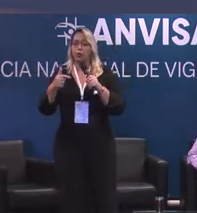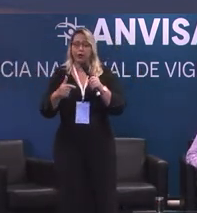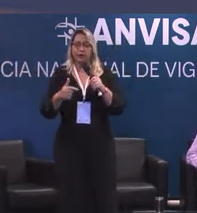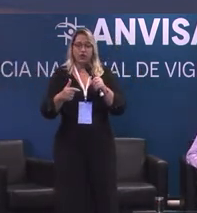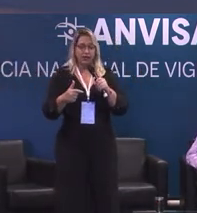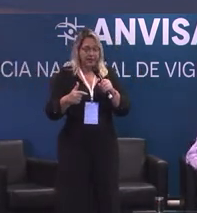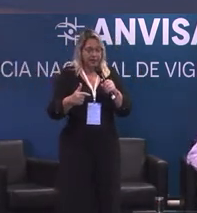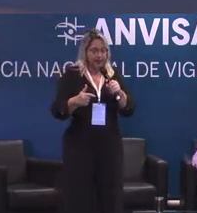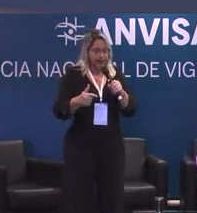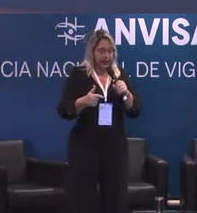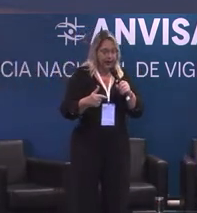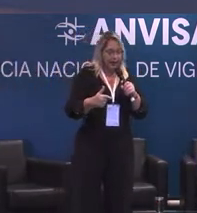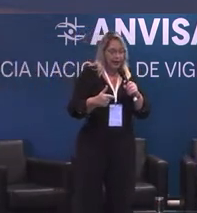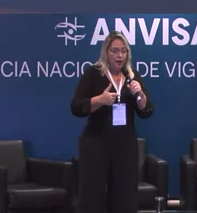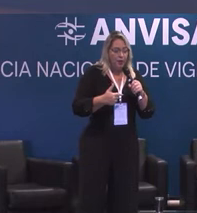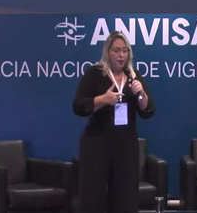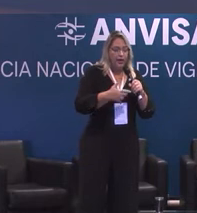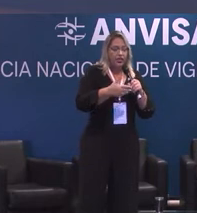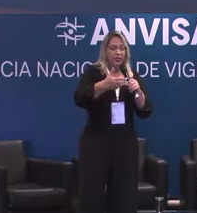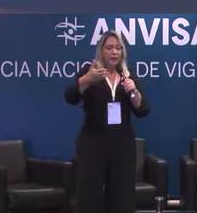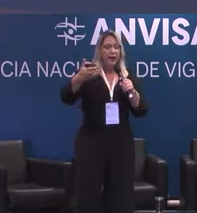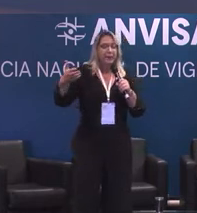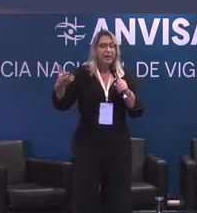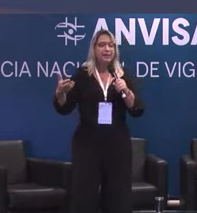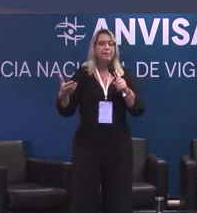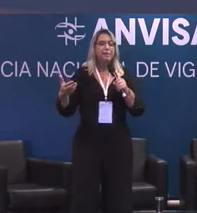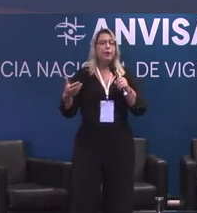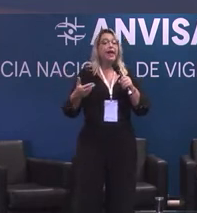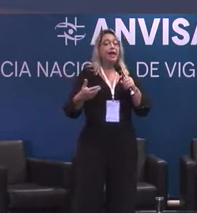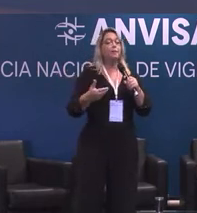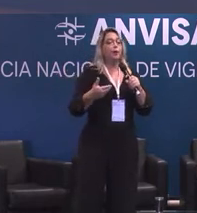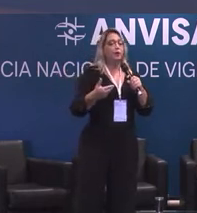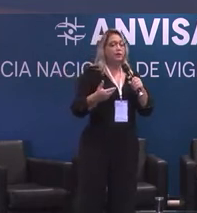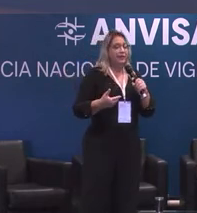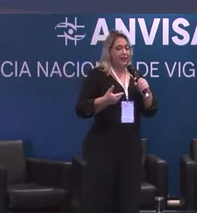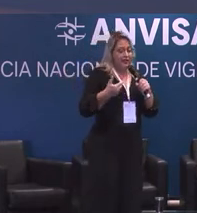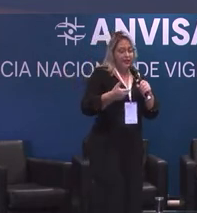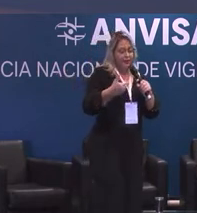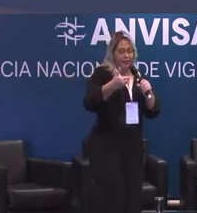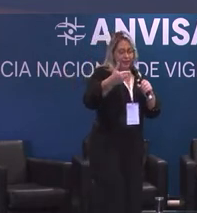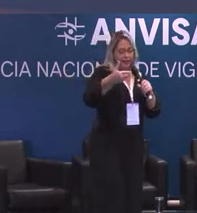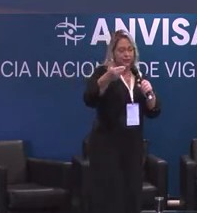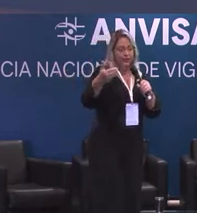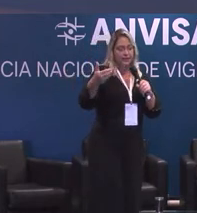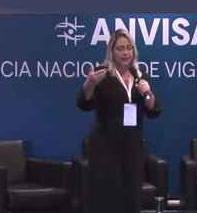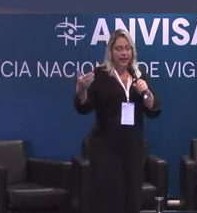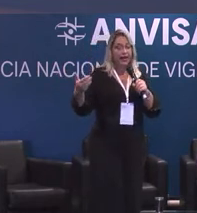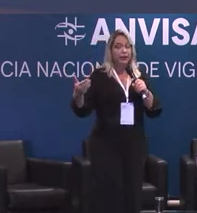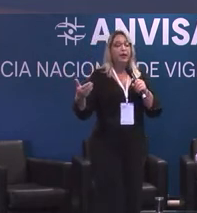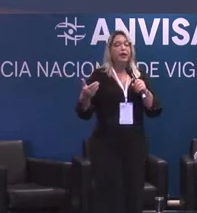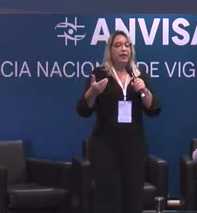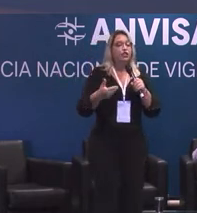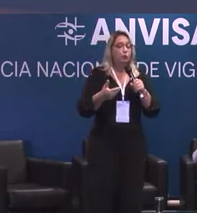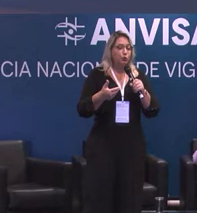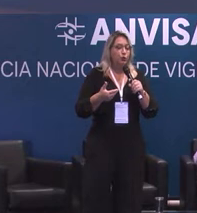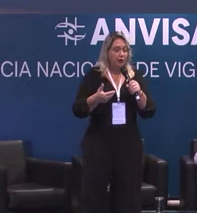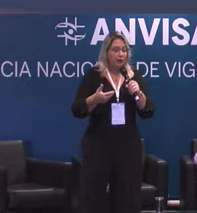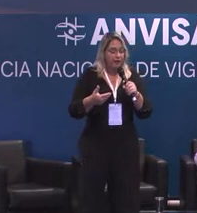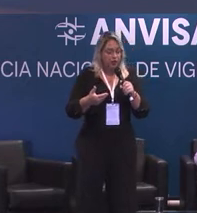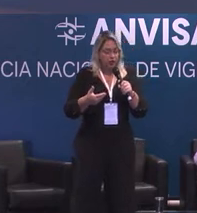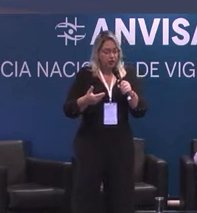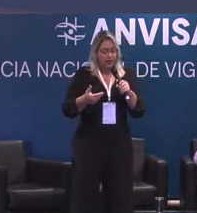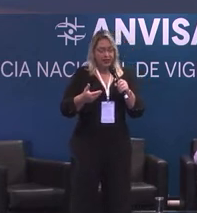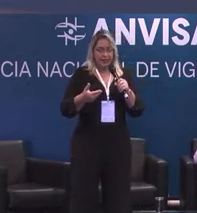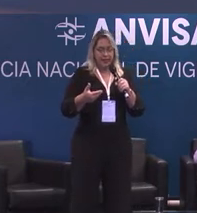da vigilância sanitária, porque a gente percebeu que é importante a disseminação desse cenário estrutural da